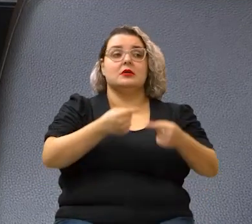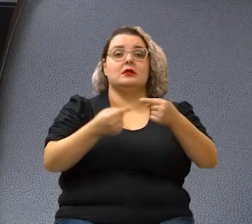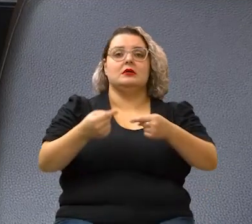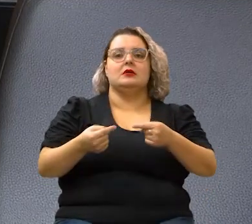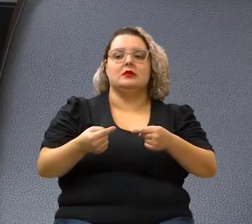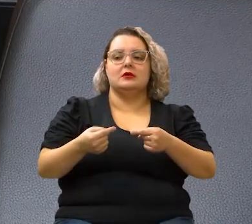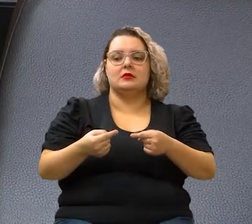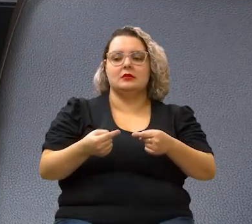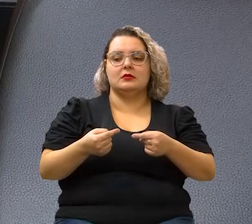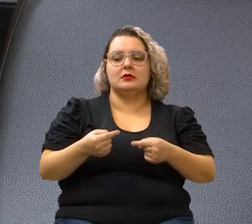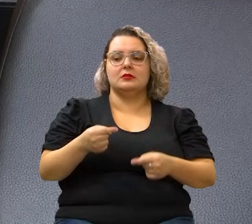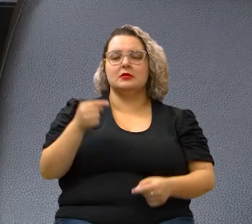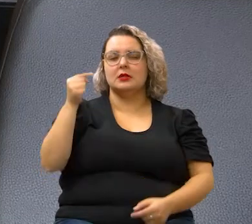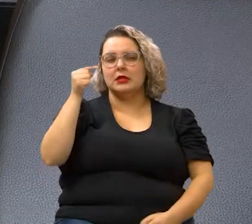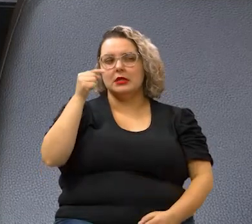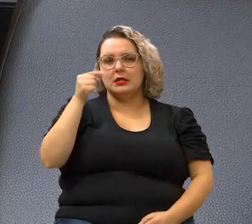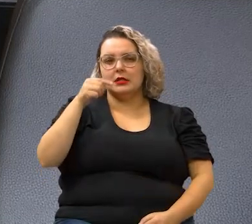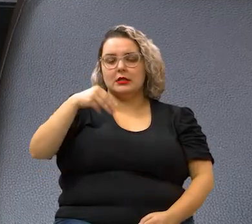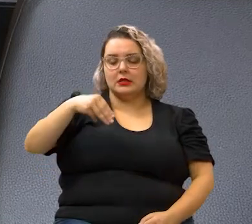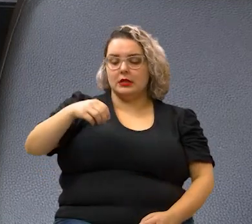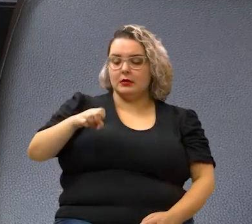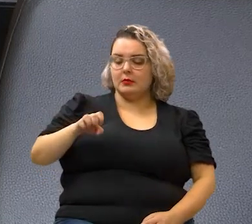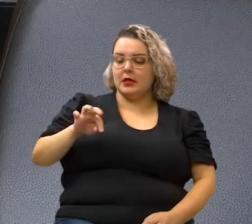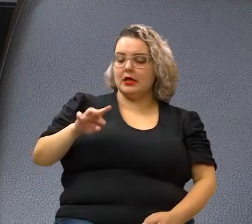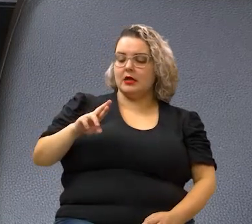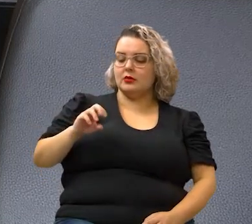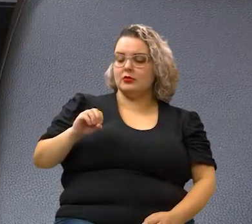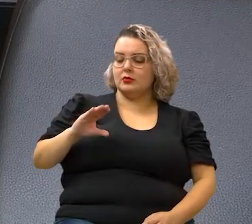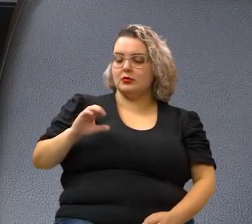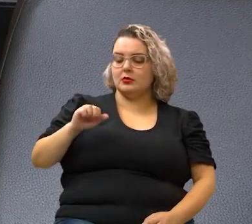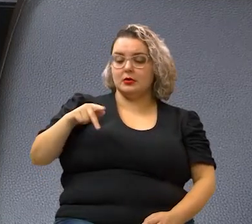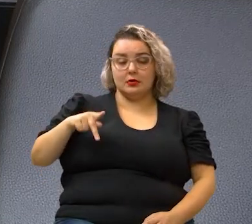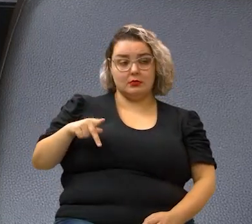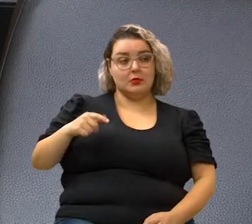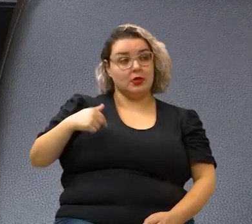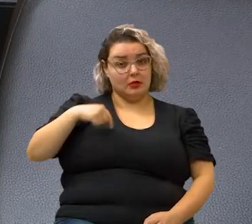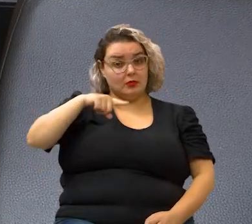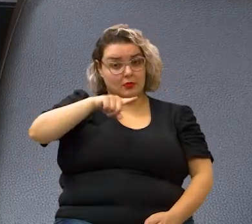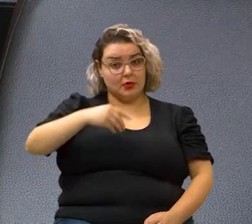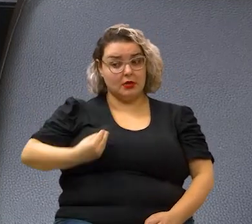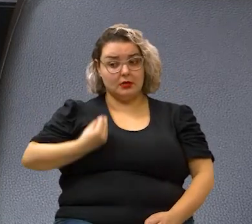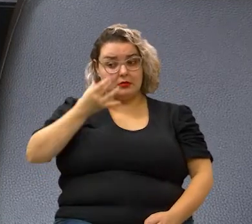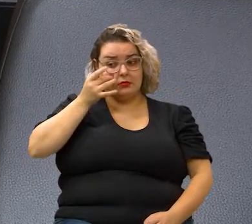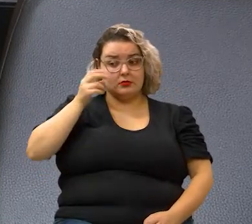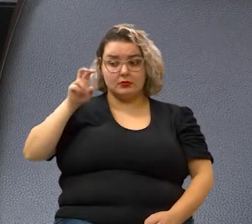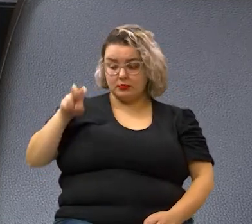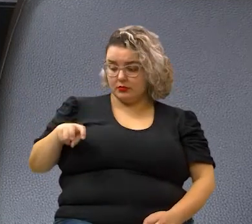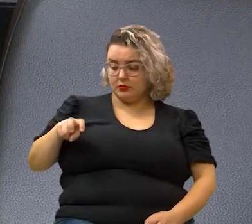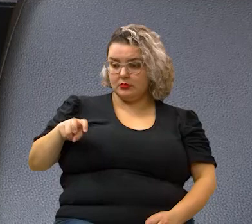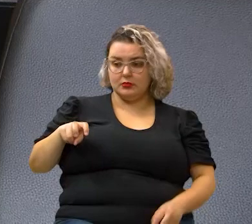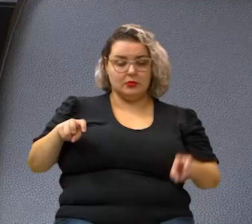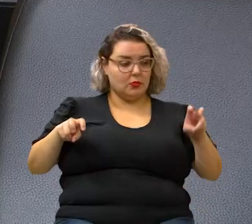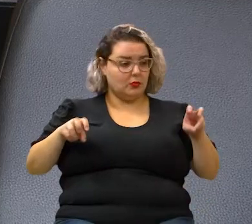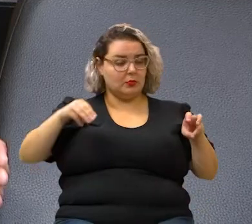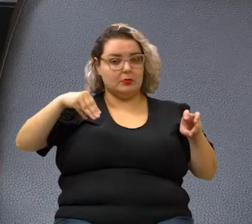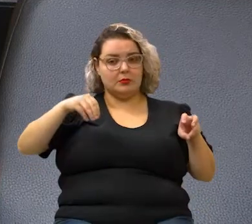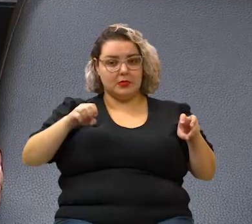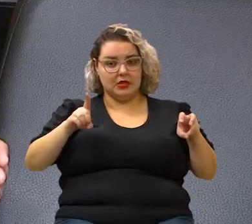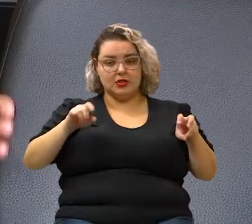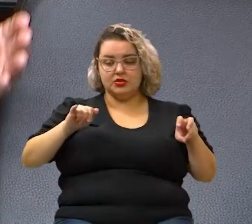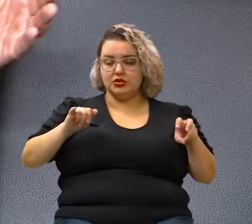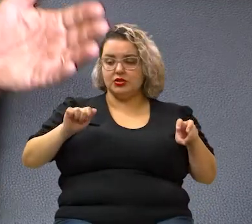eles fizeram um debate lá na Metrocamp. E eu participei. Sentou eu de um lado,